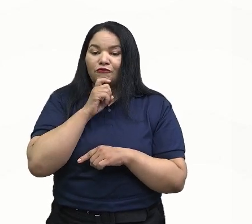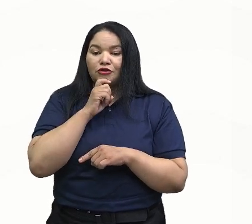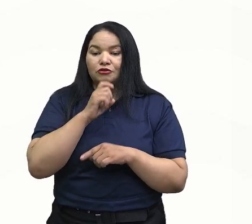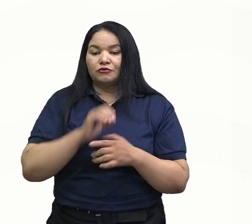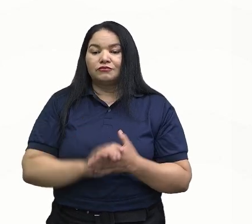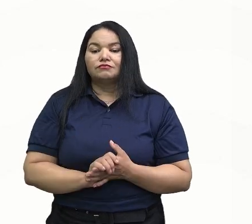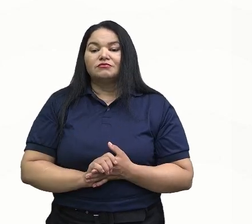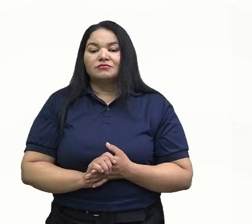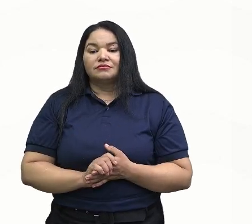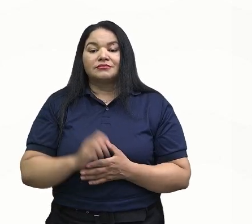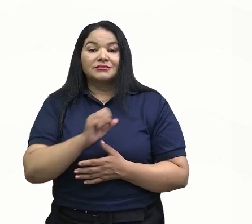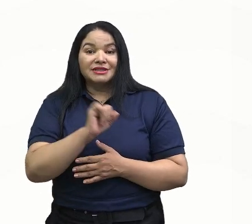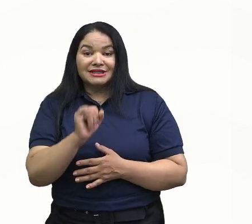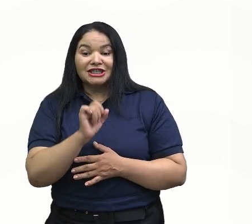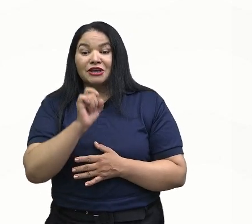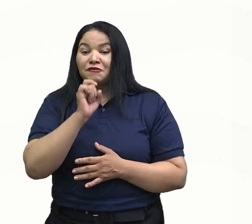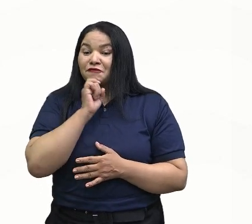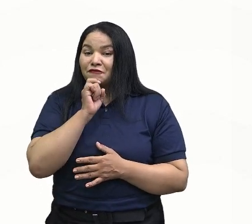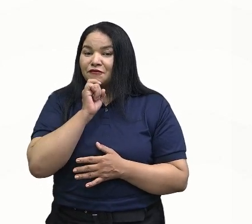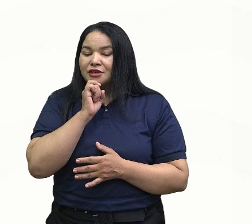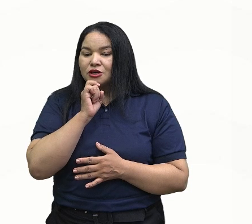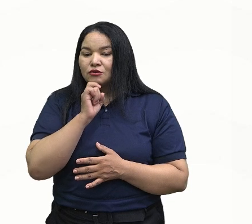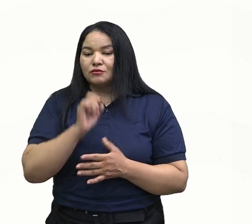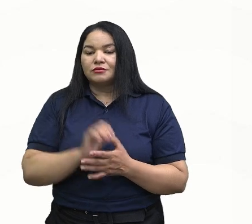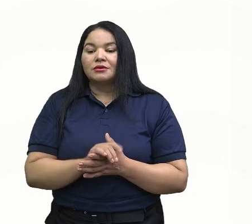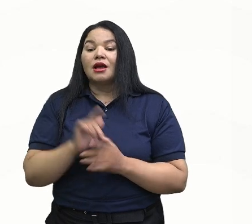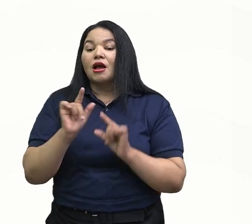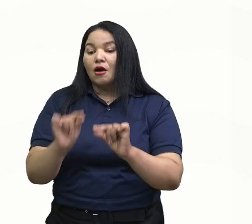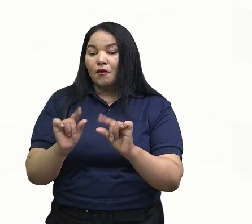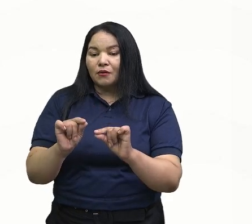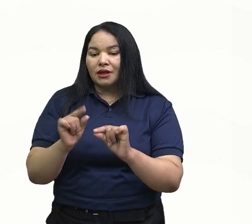fala aqui frio é sem